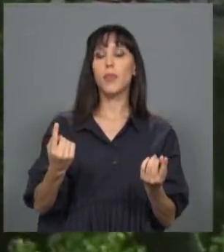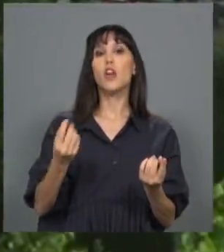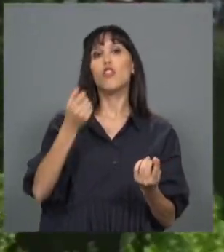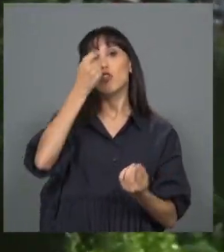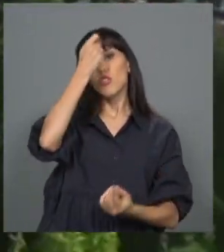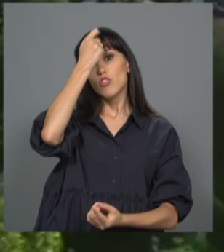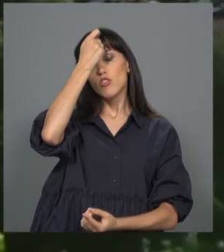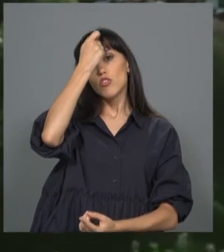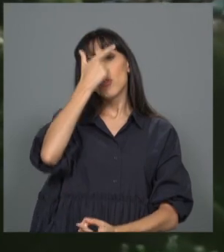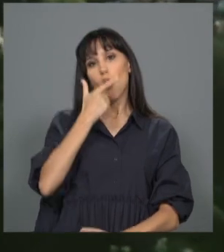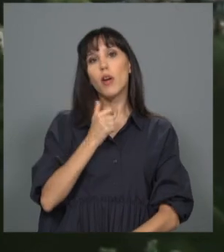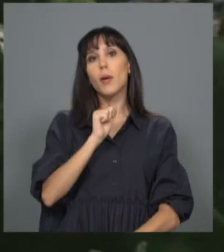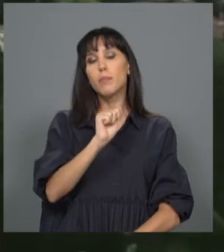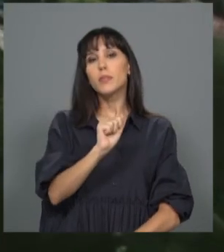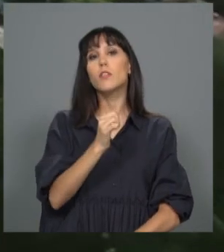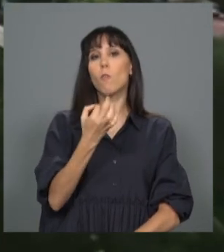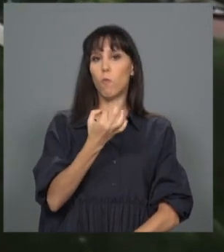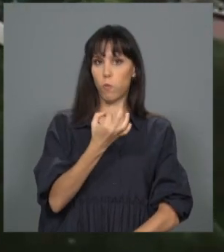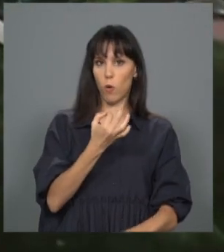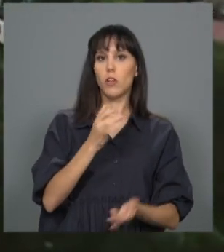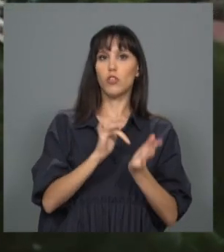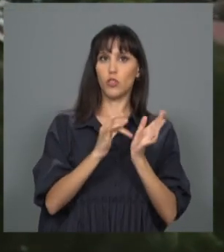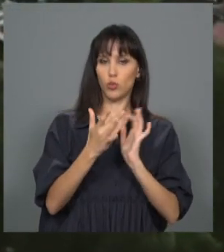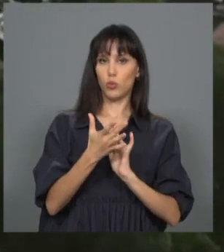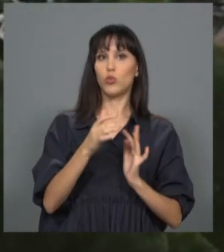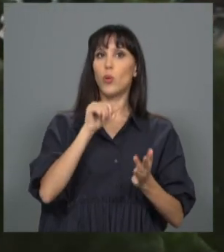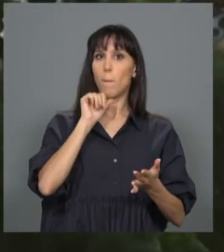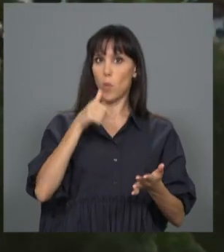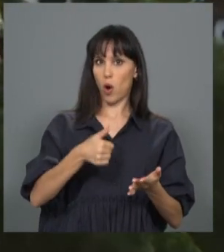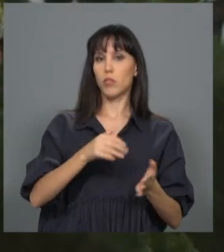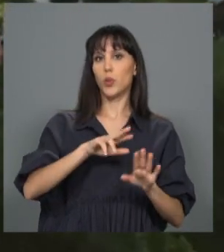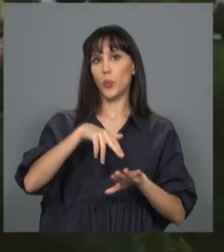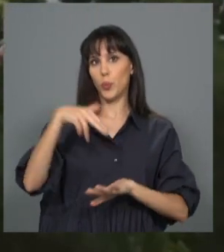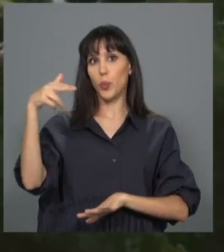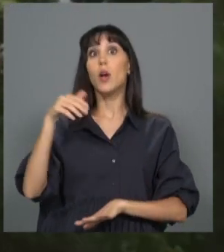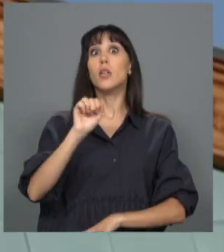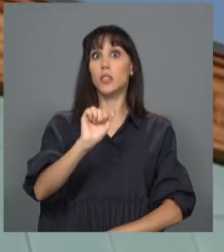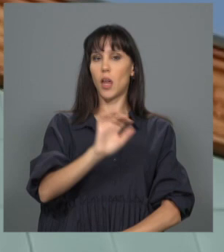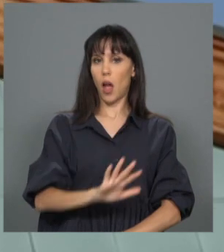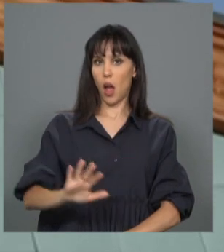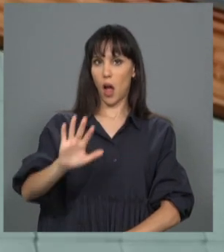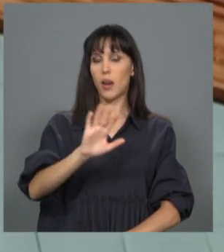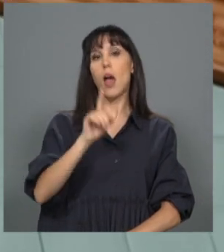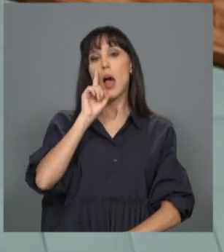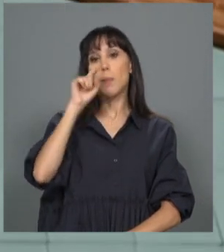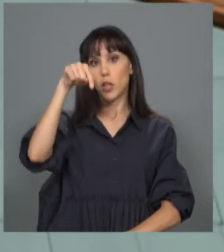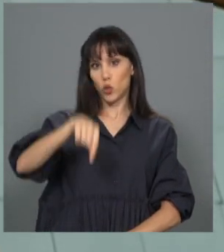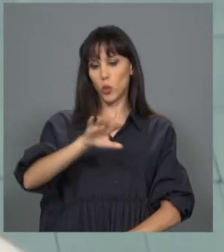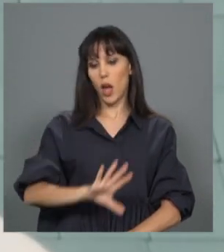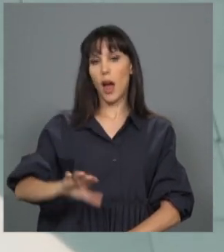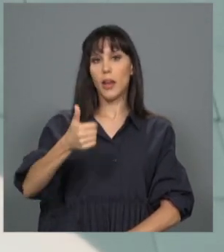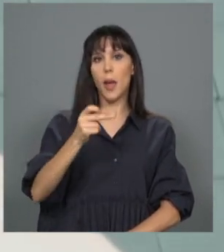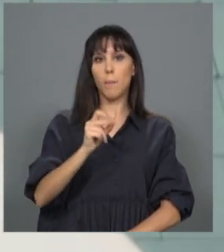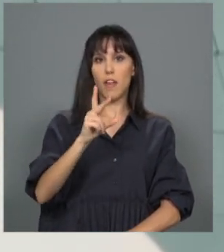da Paixão de Jesus. E que acontece numa aldeia no sul da Alemanha, no meio das montanhas? No sul da Alemanha, no sul da Baviera,